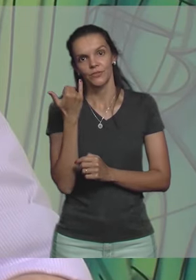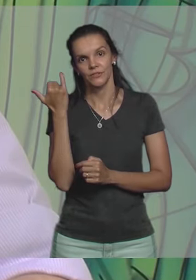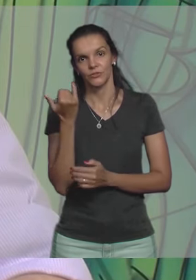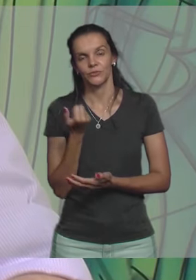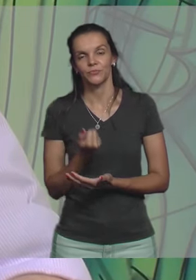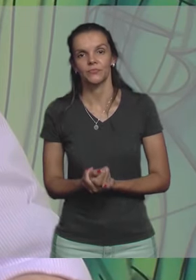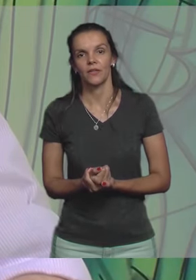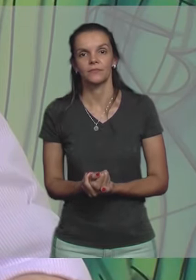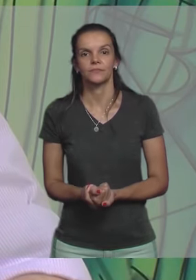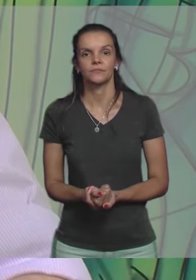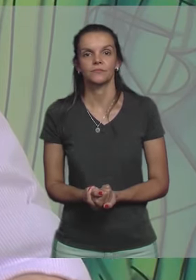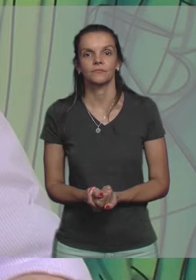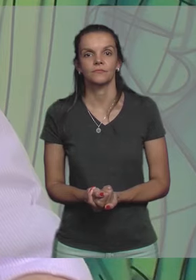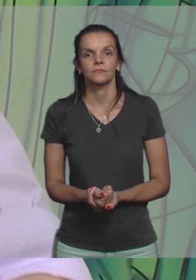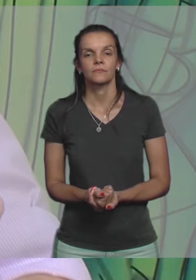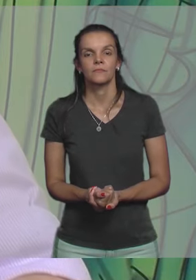importante,